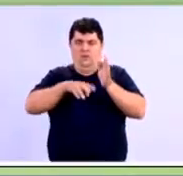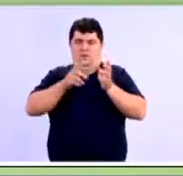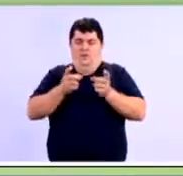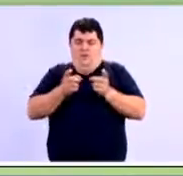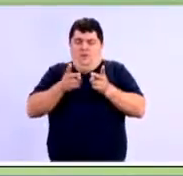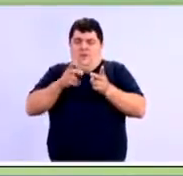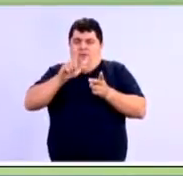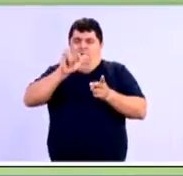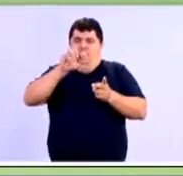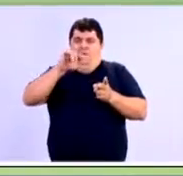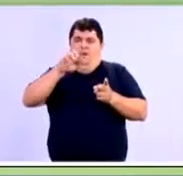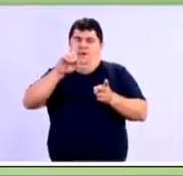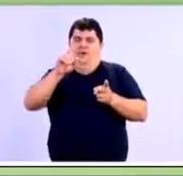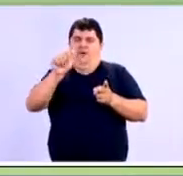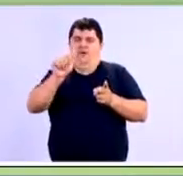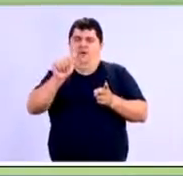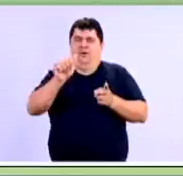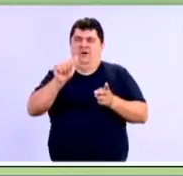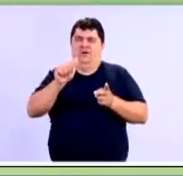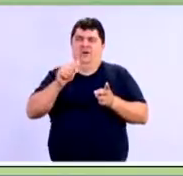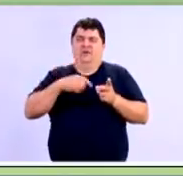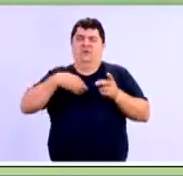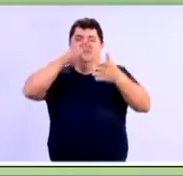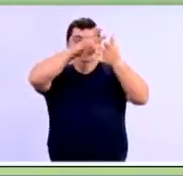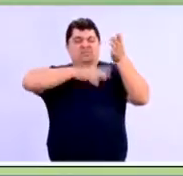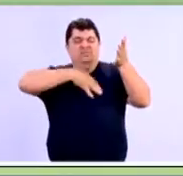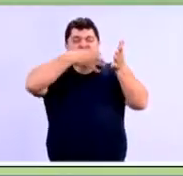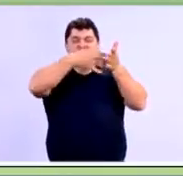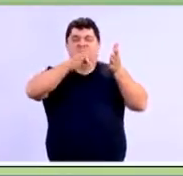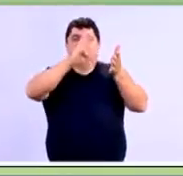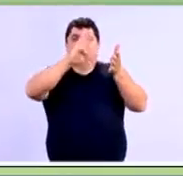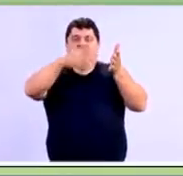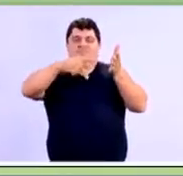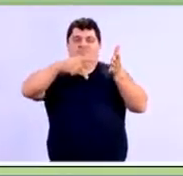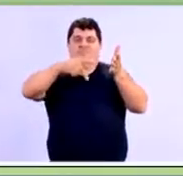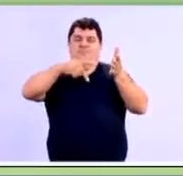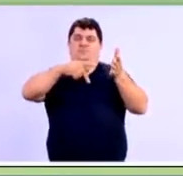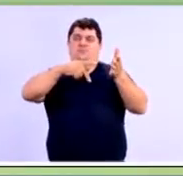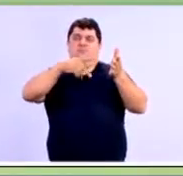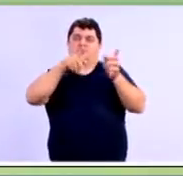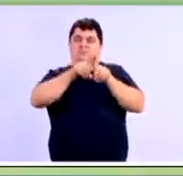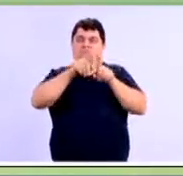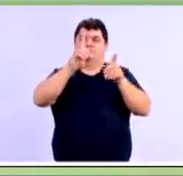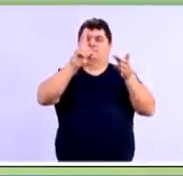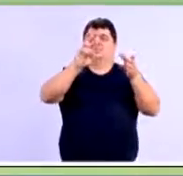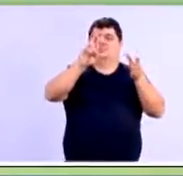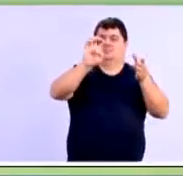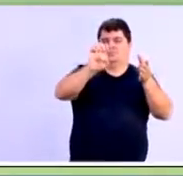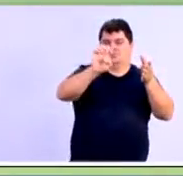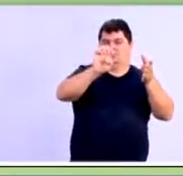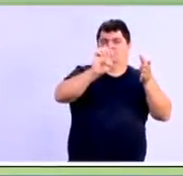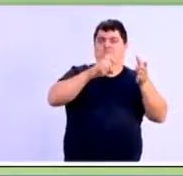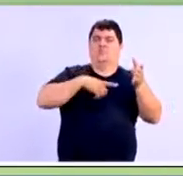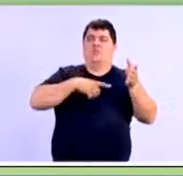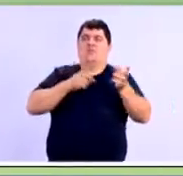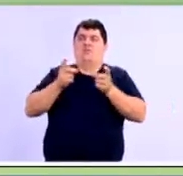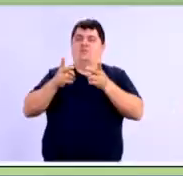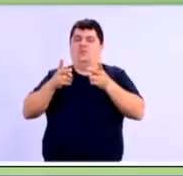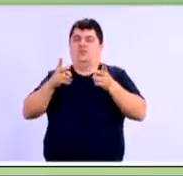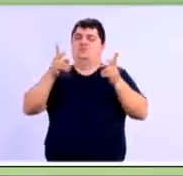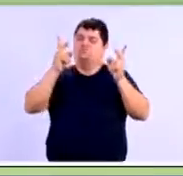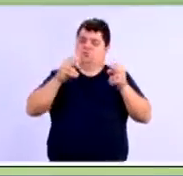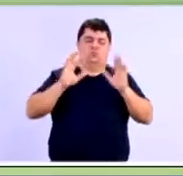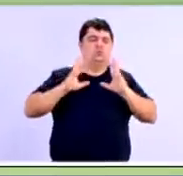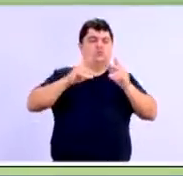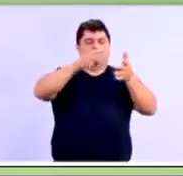o resultado bruto? O resultado bruto eu vou achar lá na DRE, demonstração de resultado do exercício. As vendas líquidas, mesma